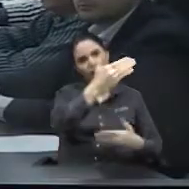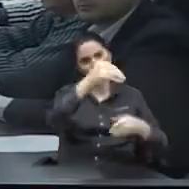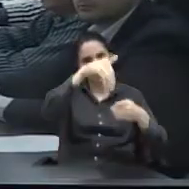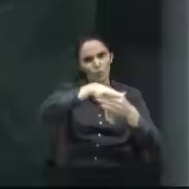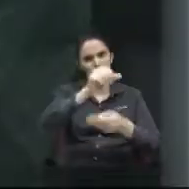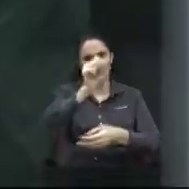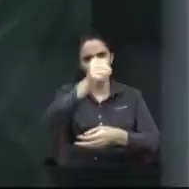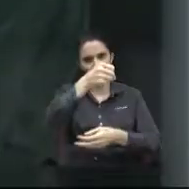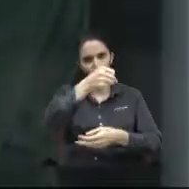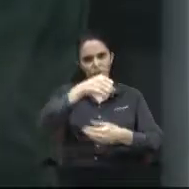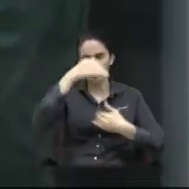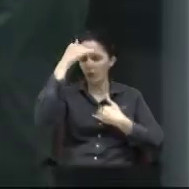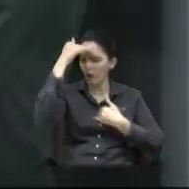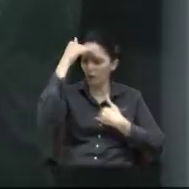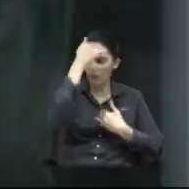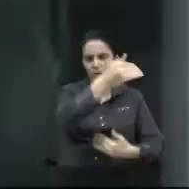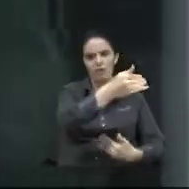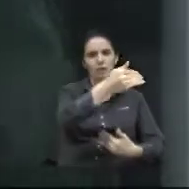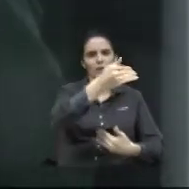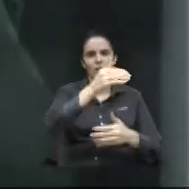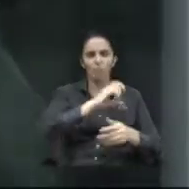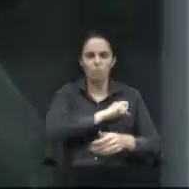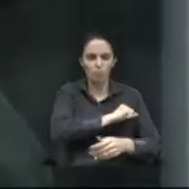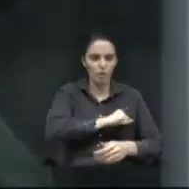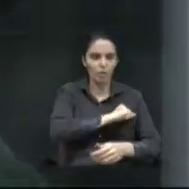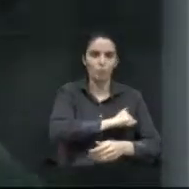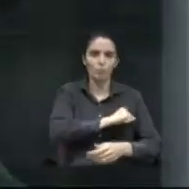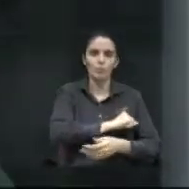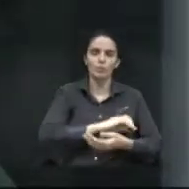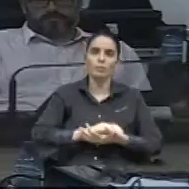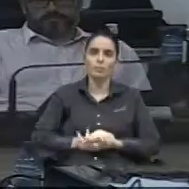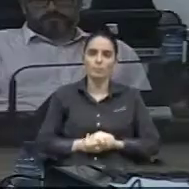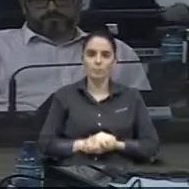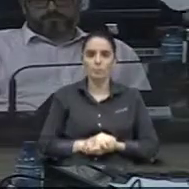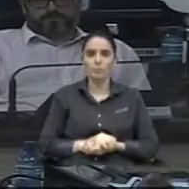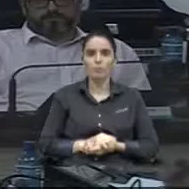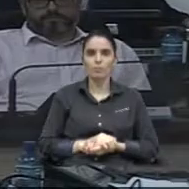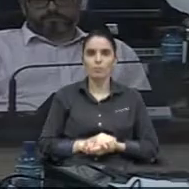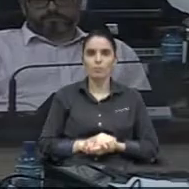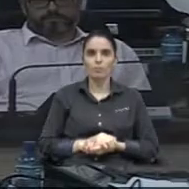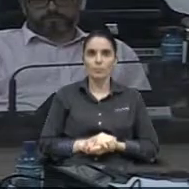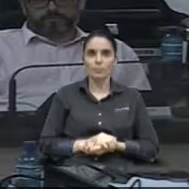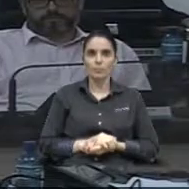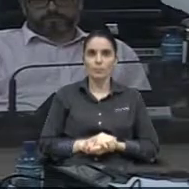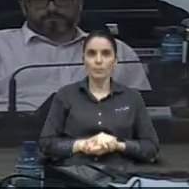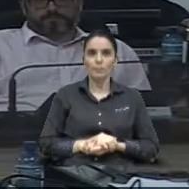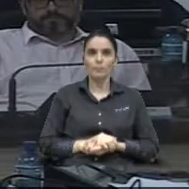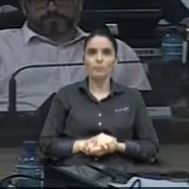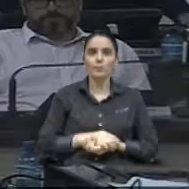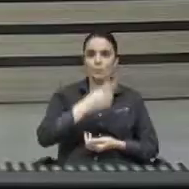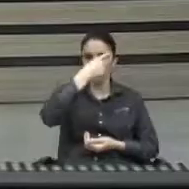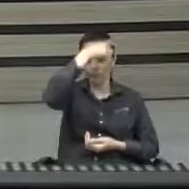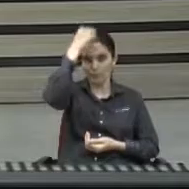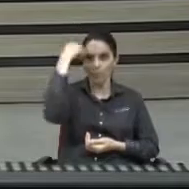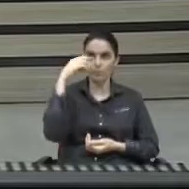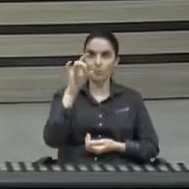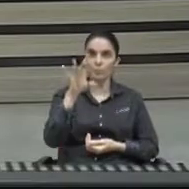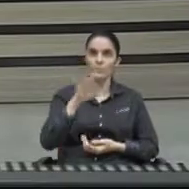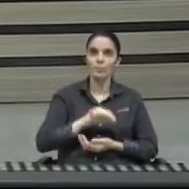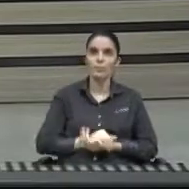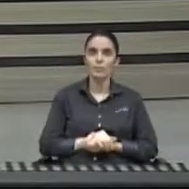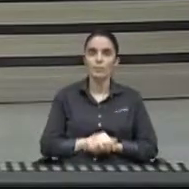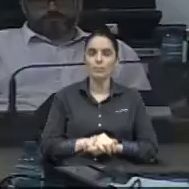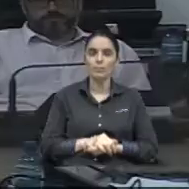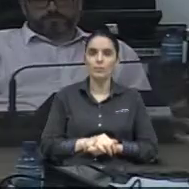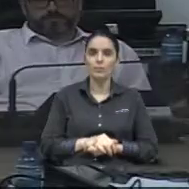sim, com gratidão e com muito amor. Obrigado. Com a palavra, vereador Wagner Barbosa.